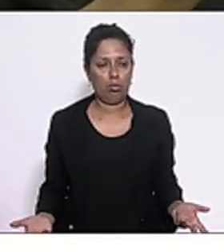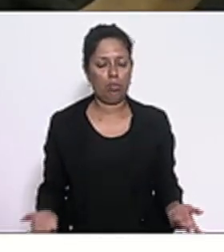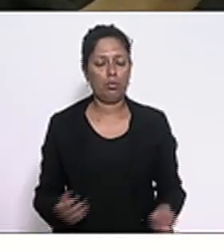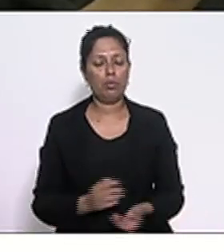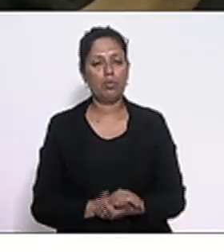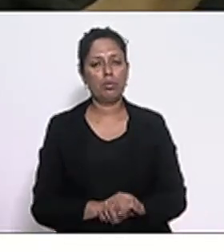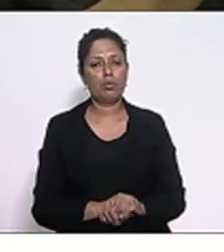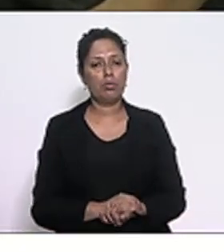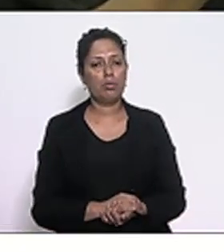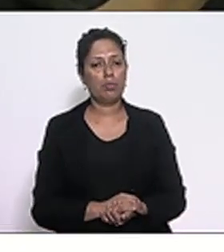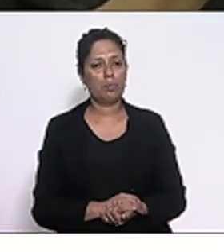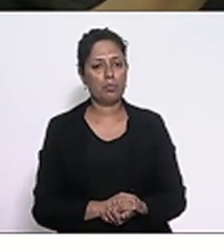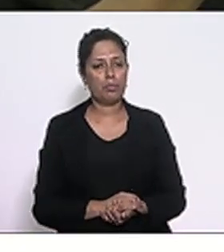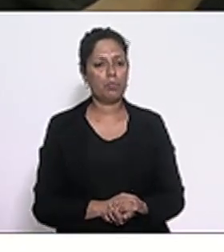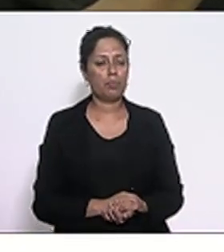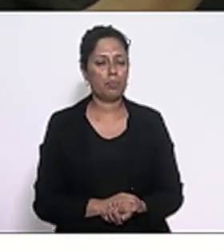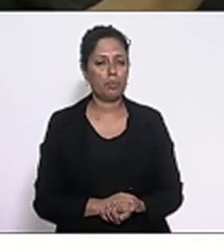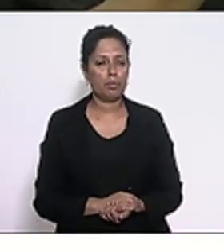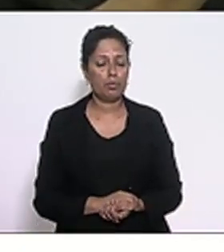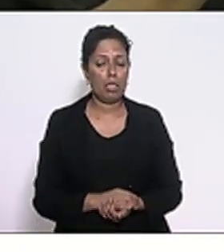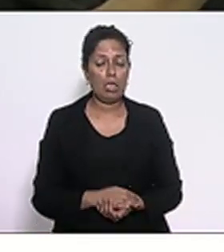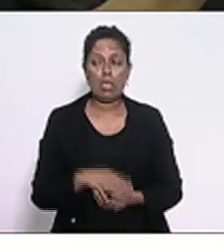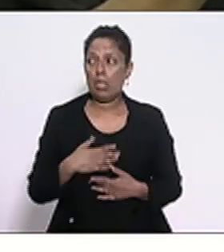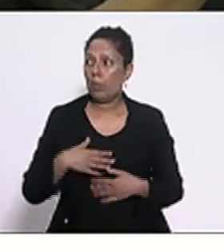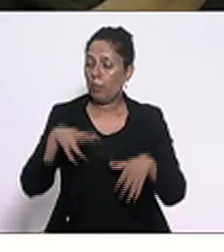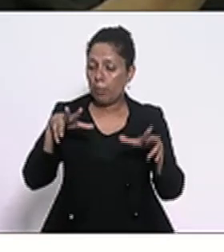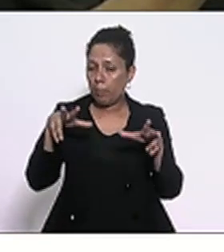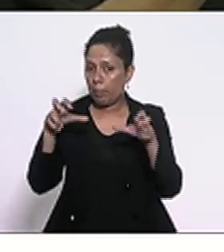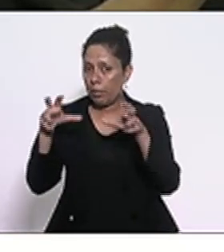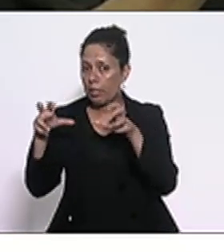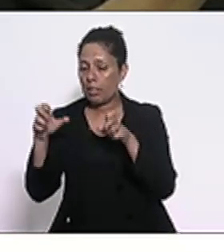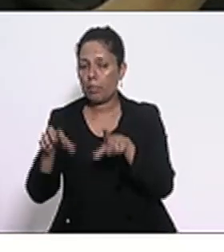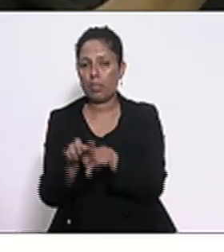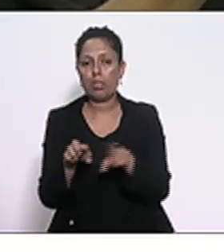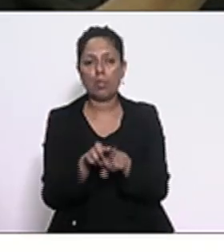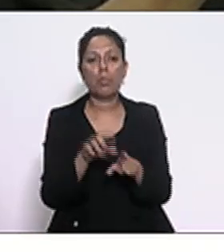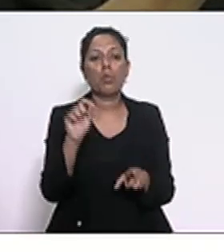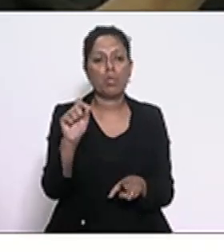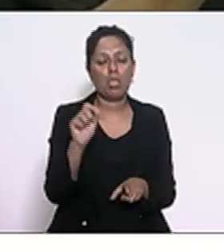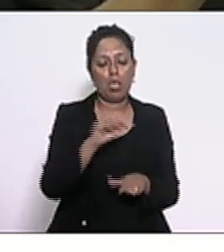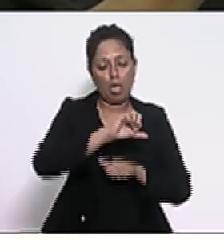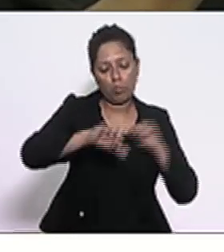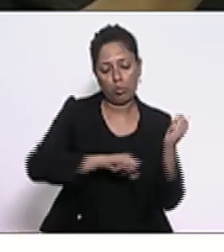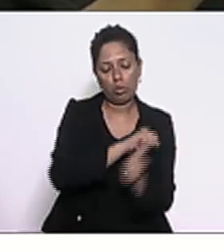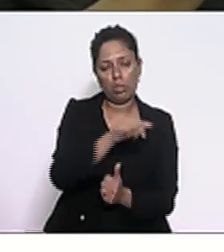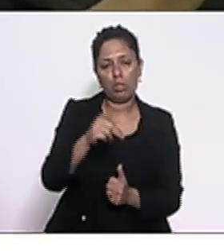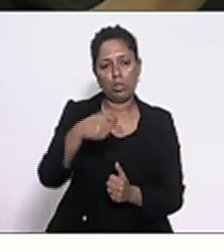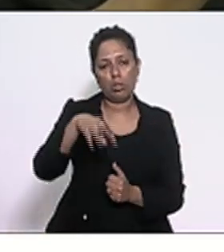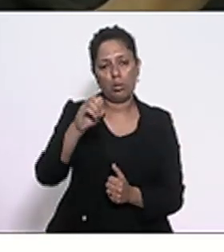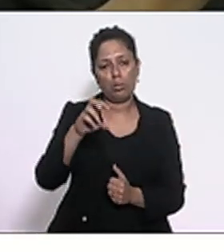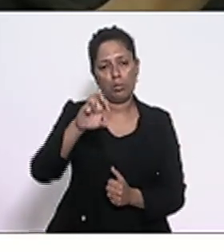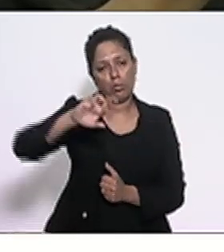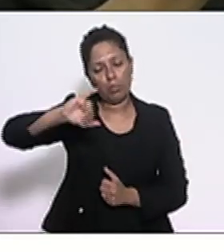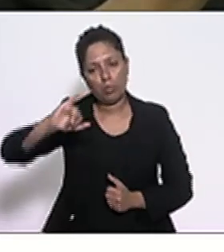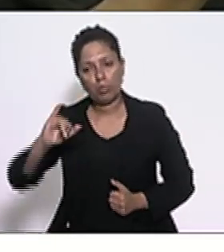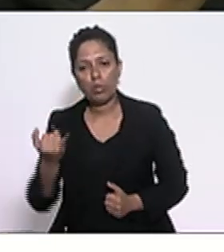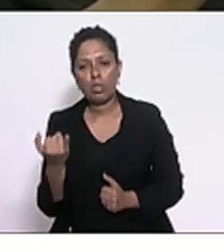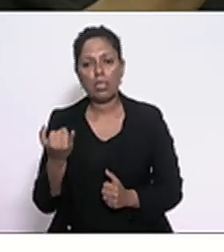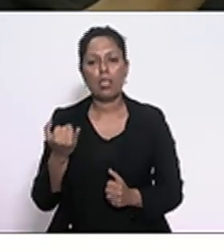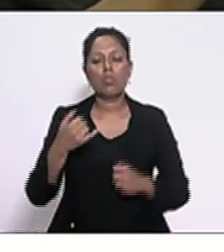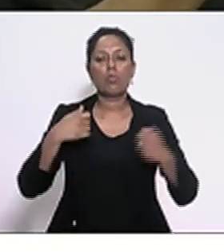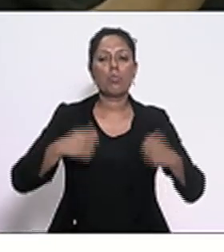uso. E pelo que me consta, essa mudança no Proderj precisa acontecer até o ano que